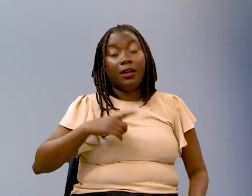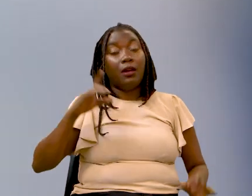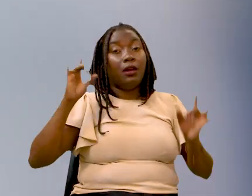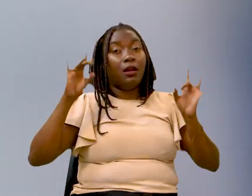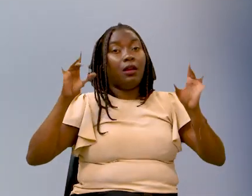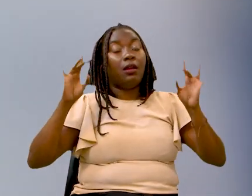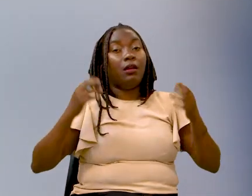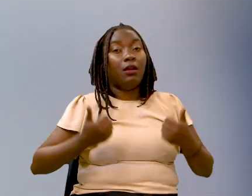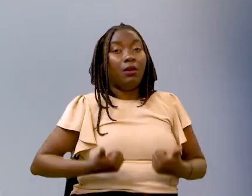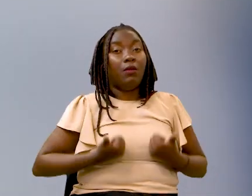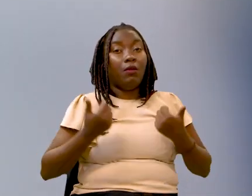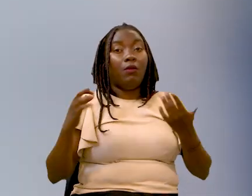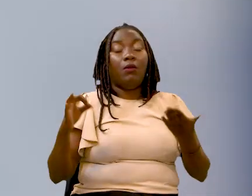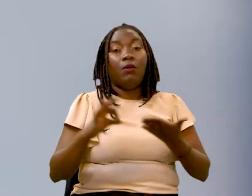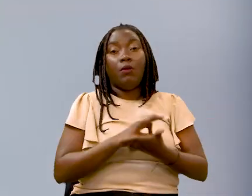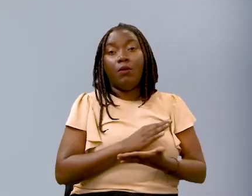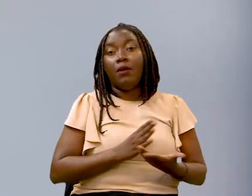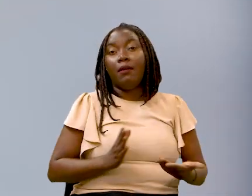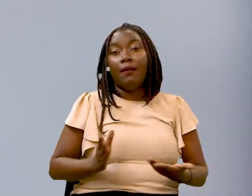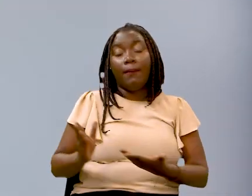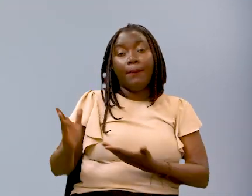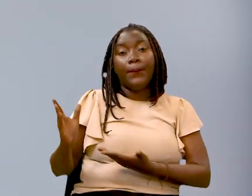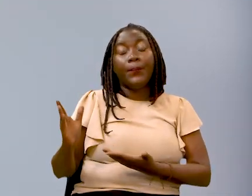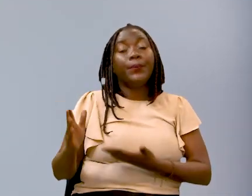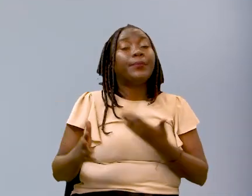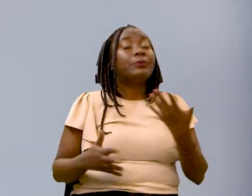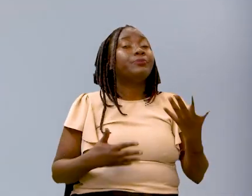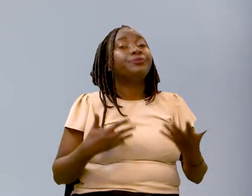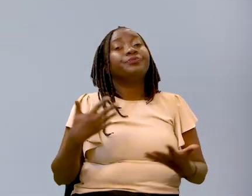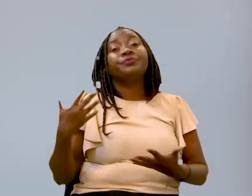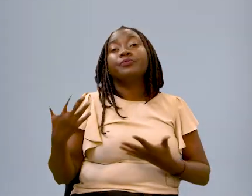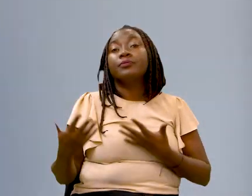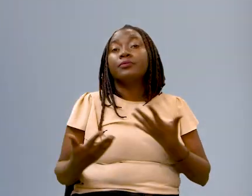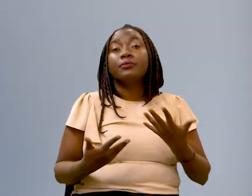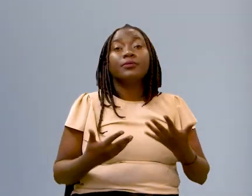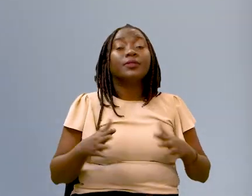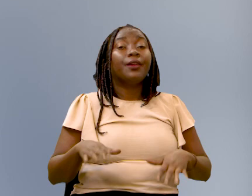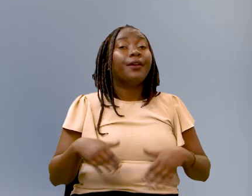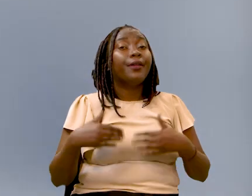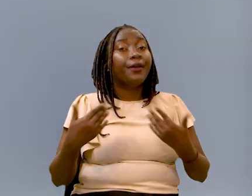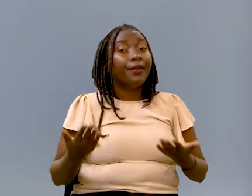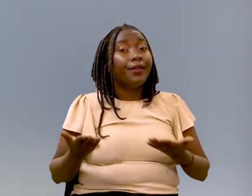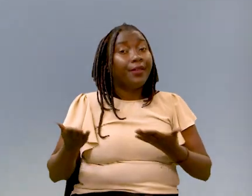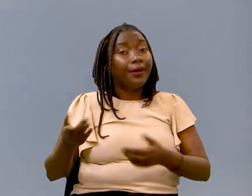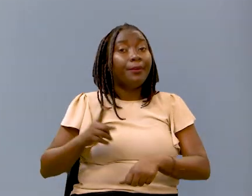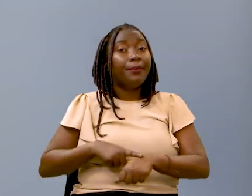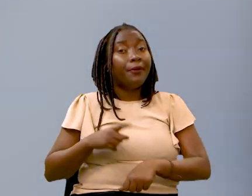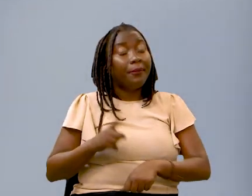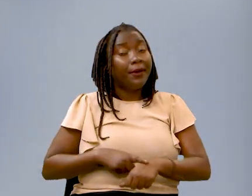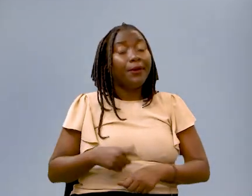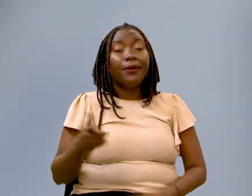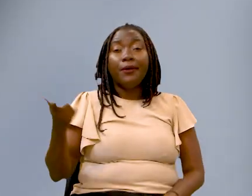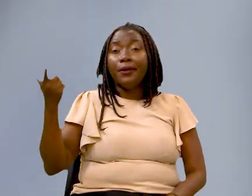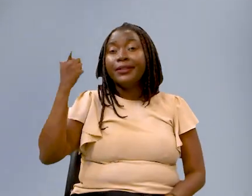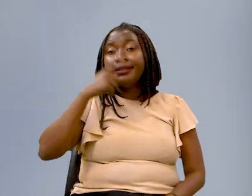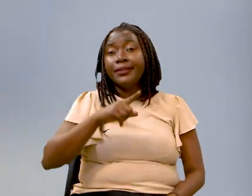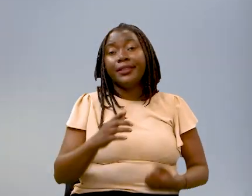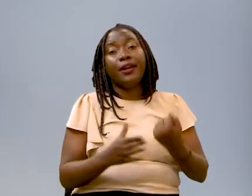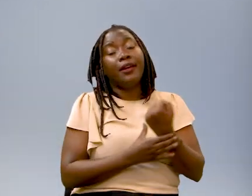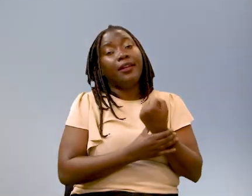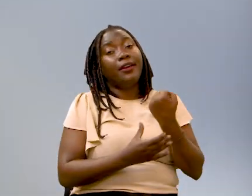Ferreira, do Museu Vivo do Cândido Ferreira. Eu tive a honra de poder assinar aquele acervo. E,